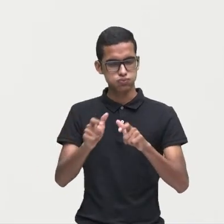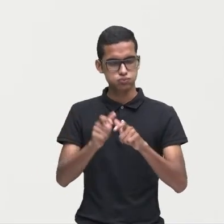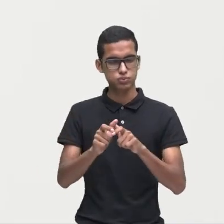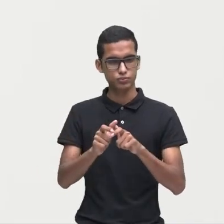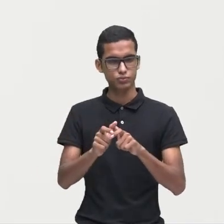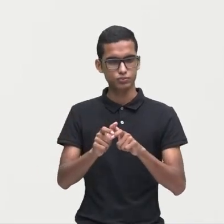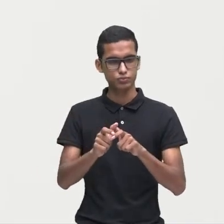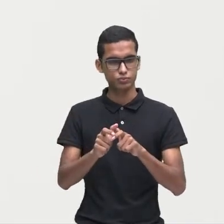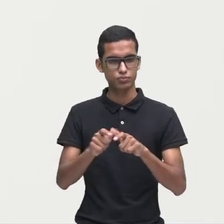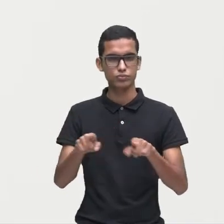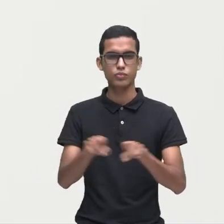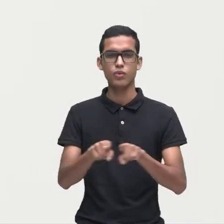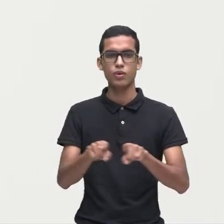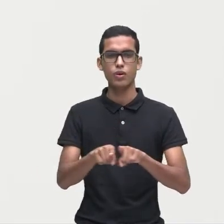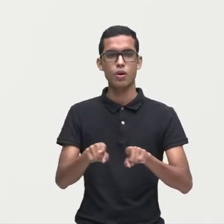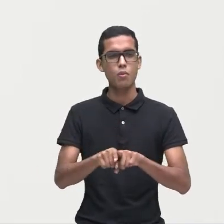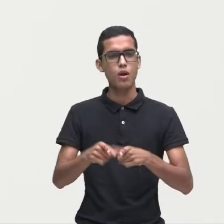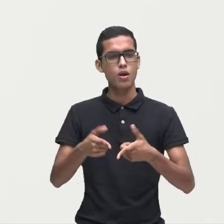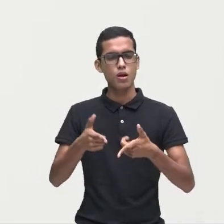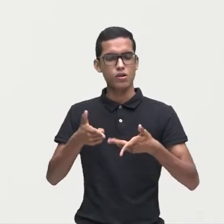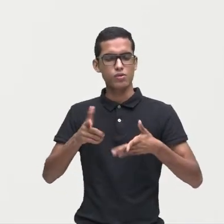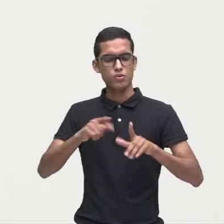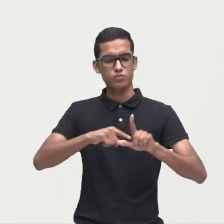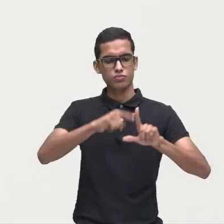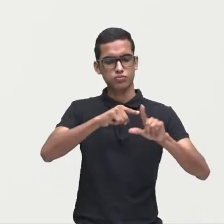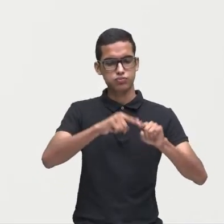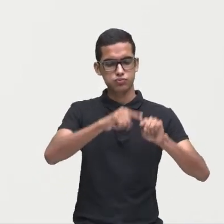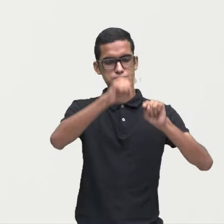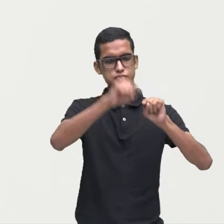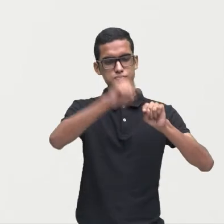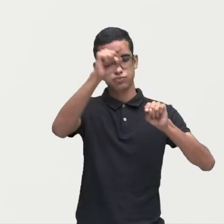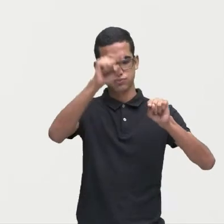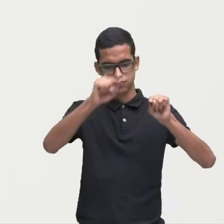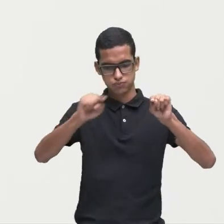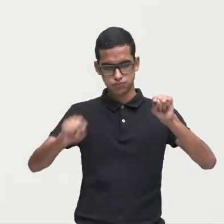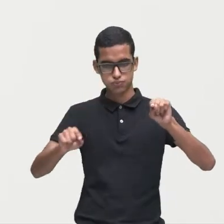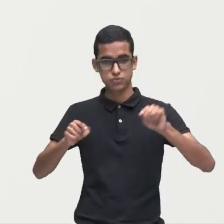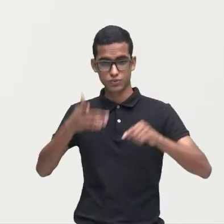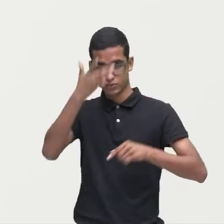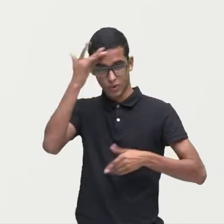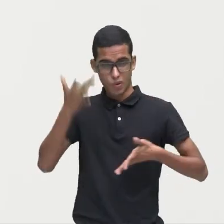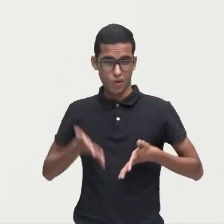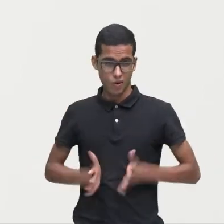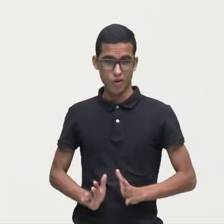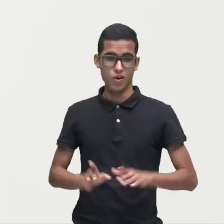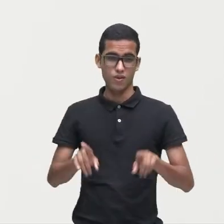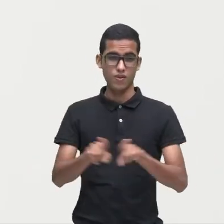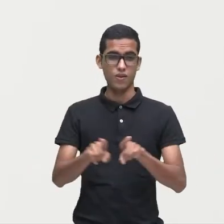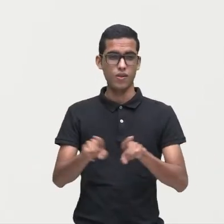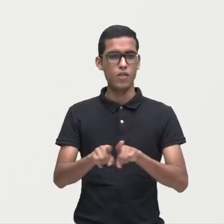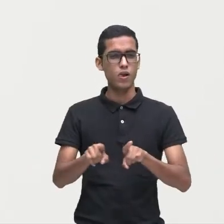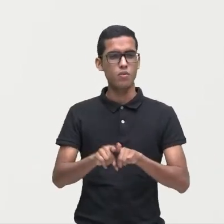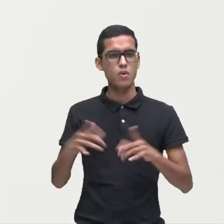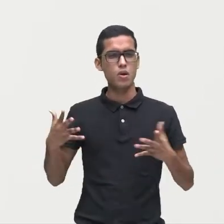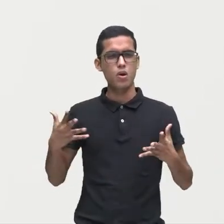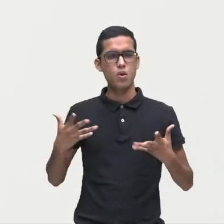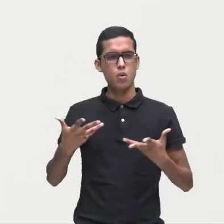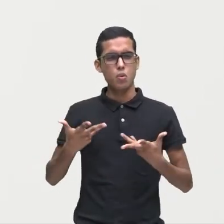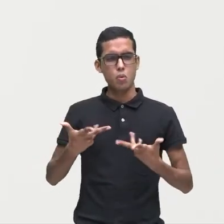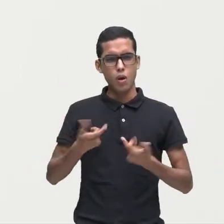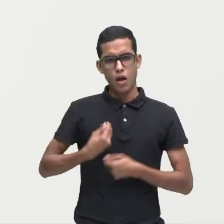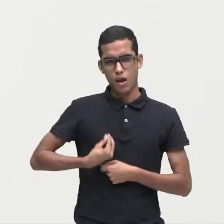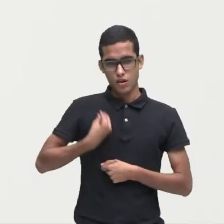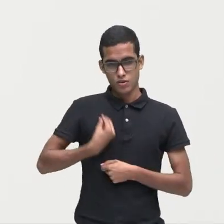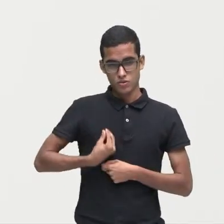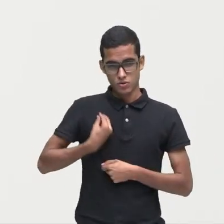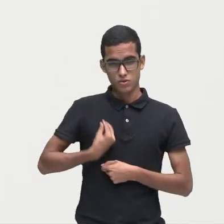A queda da taxa de natalidade e o aumento da expectativa de vida. Tá aí a explicação, por que vem diminuindo a quantidade de